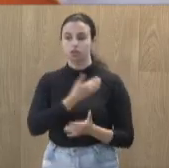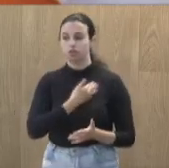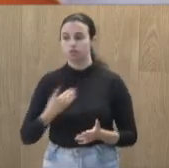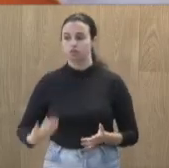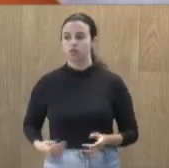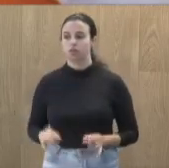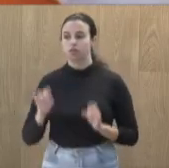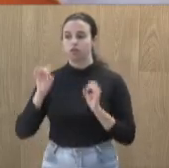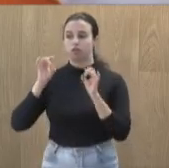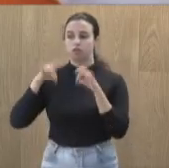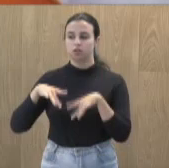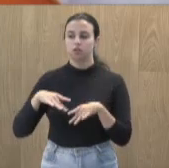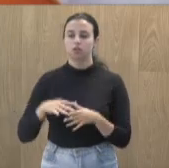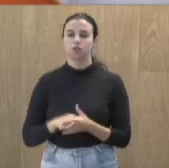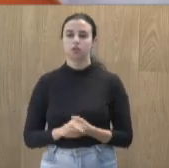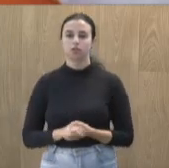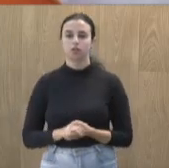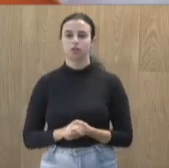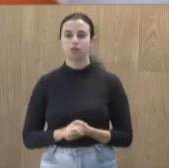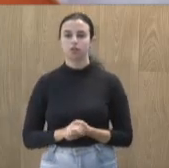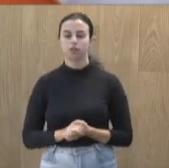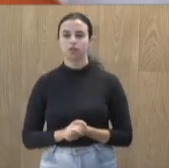Eu estou com a cruz agora de isopor.